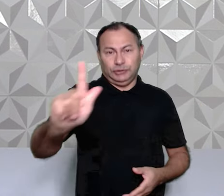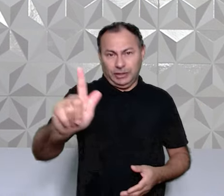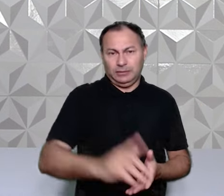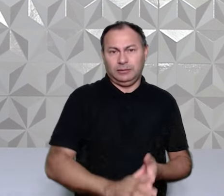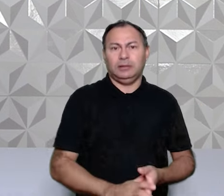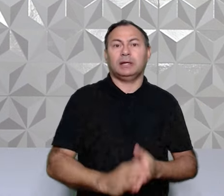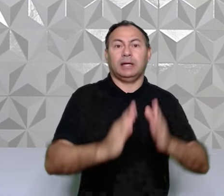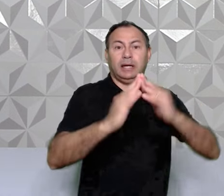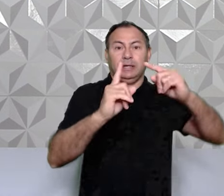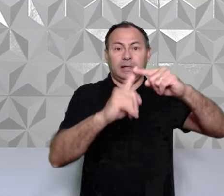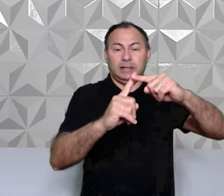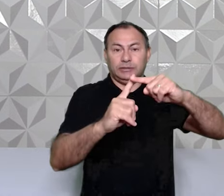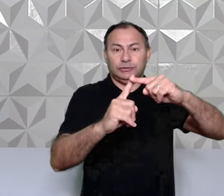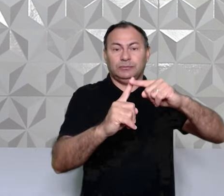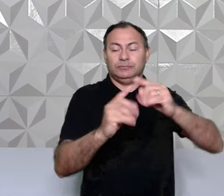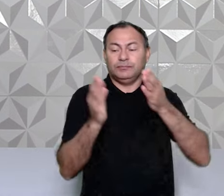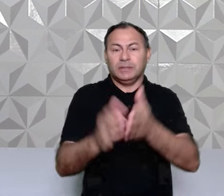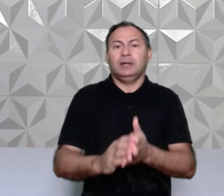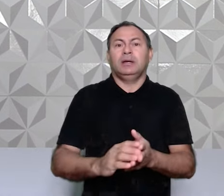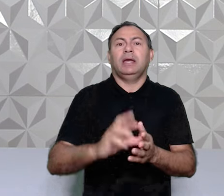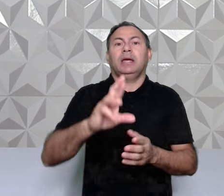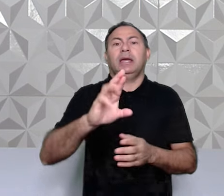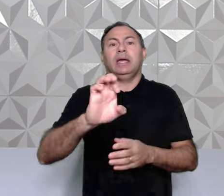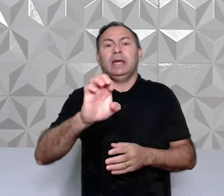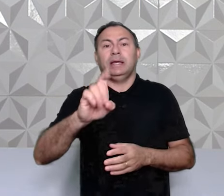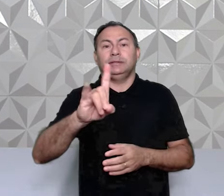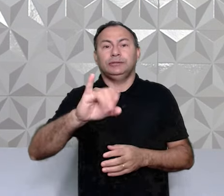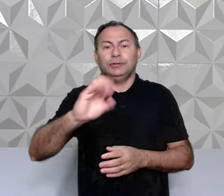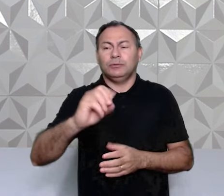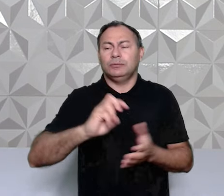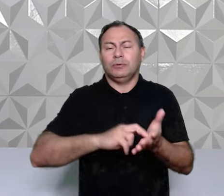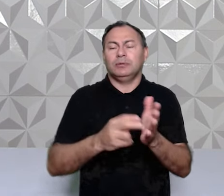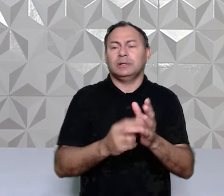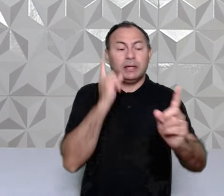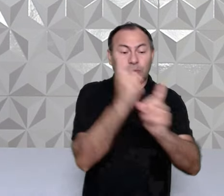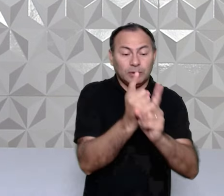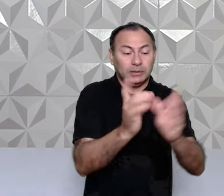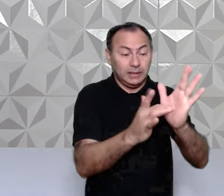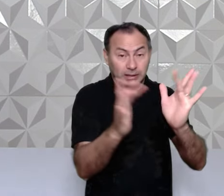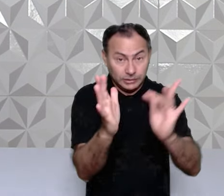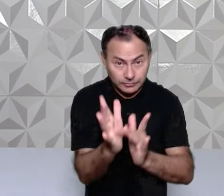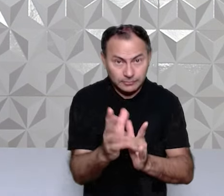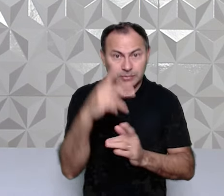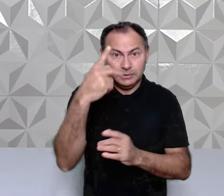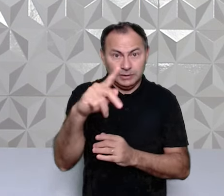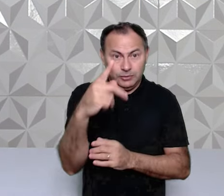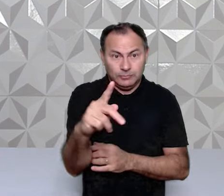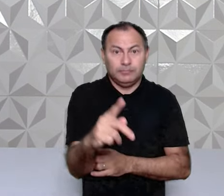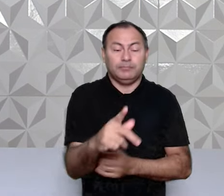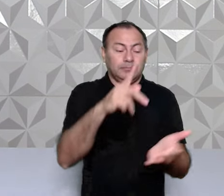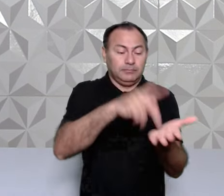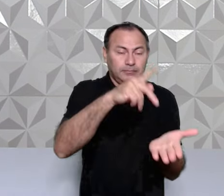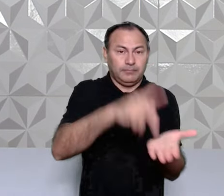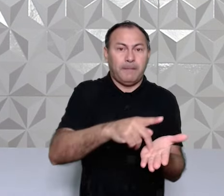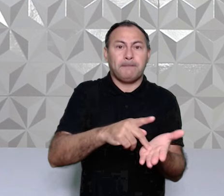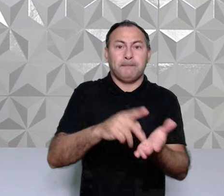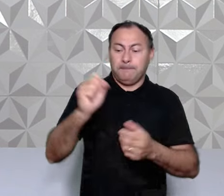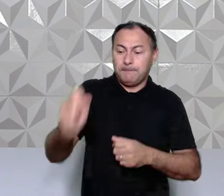igreja enquanto aprisco ou redil, que encontra em Cristo o